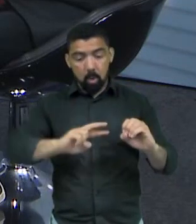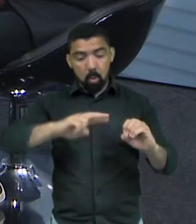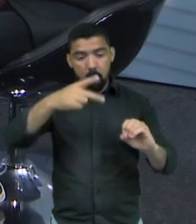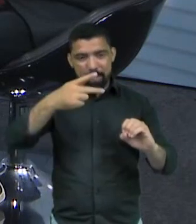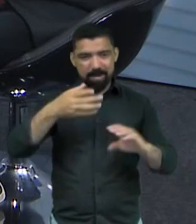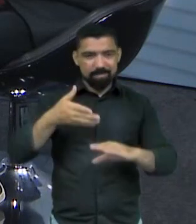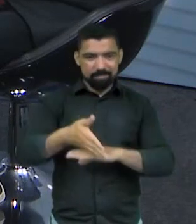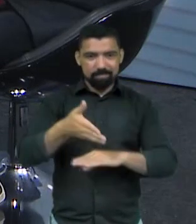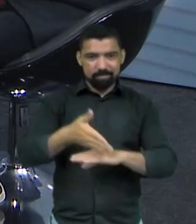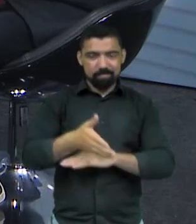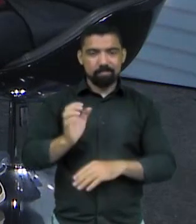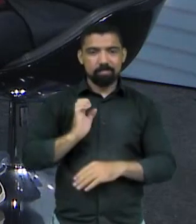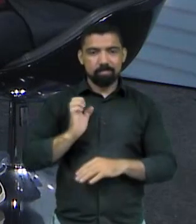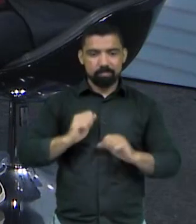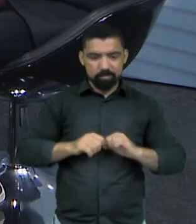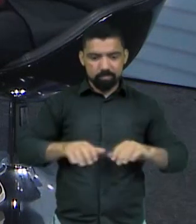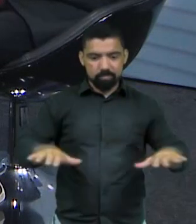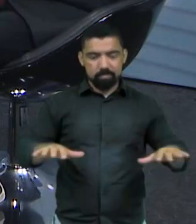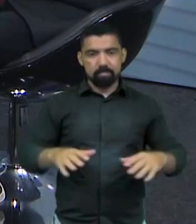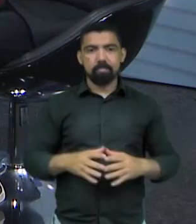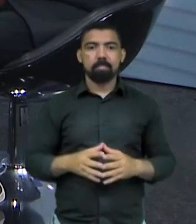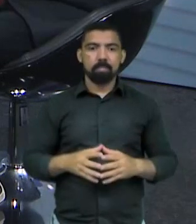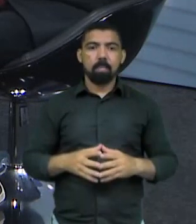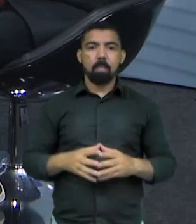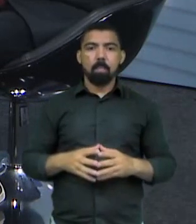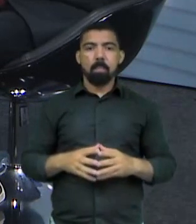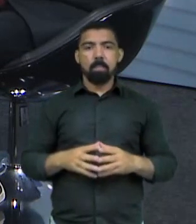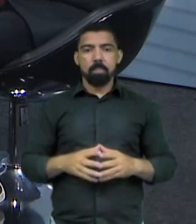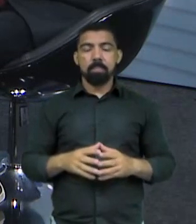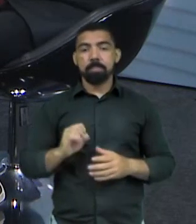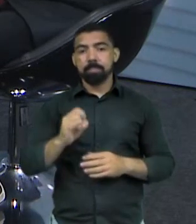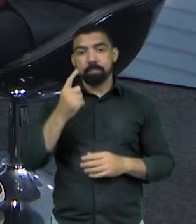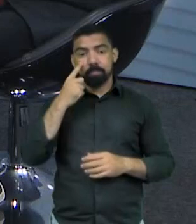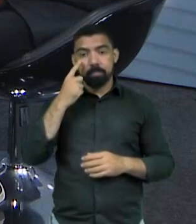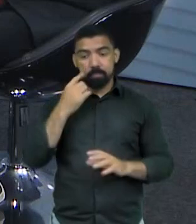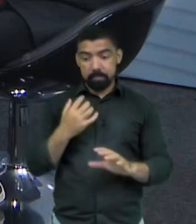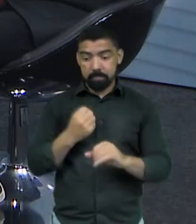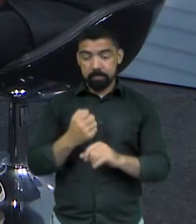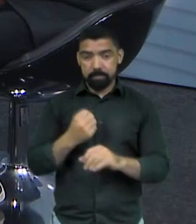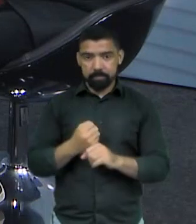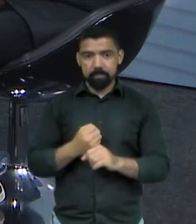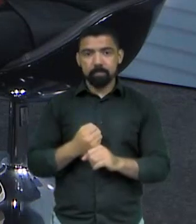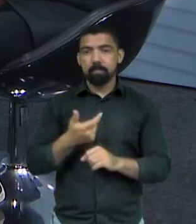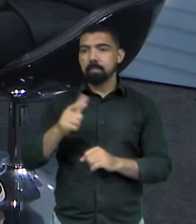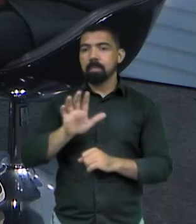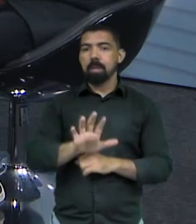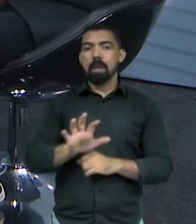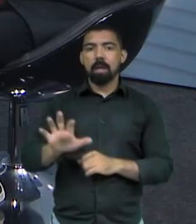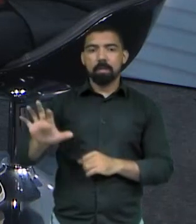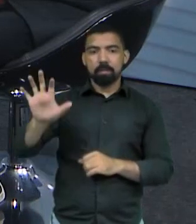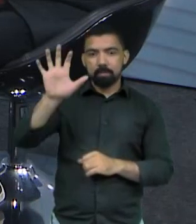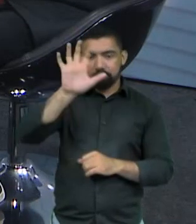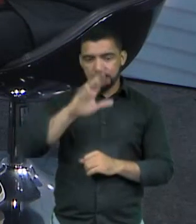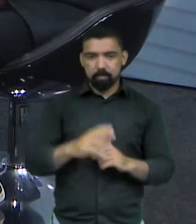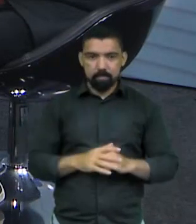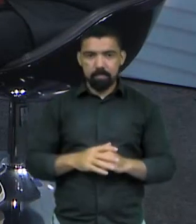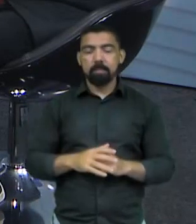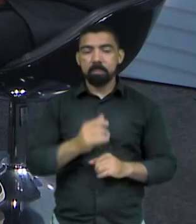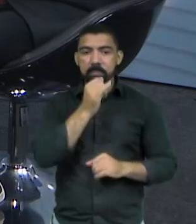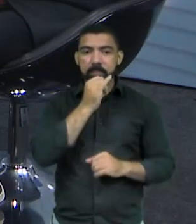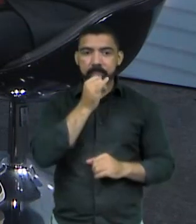participação na riqueza do Brasil, se você olhar estatisticamente, inclusive, as outras regiões e tal, de acordo com a